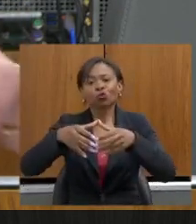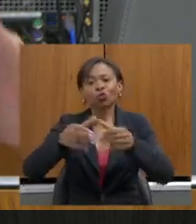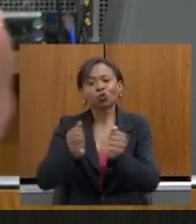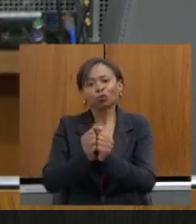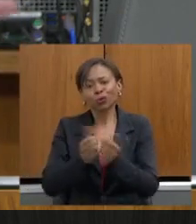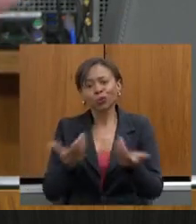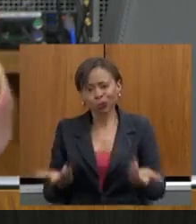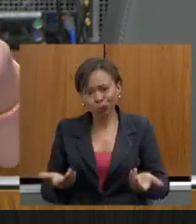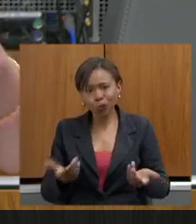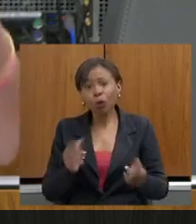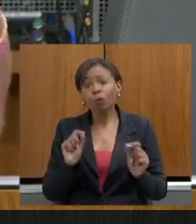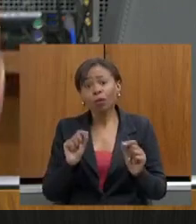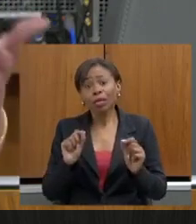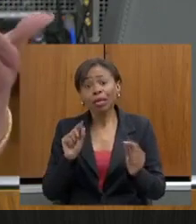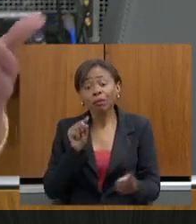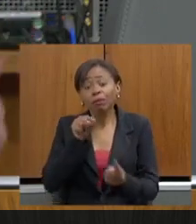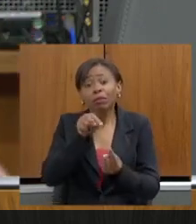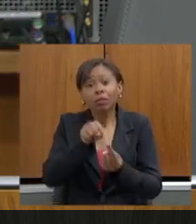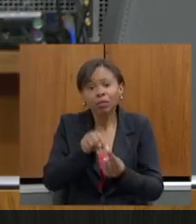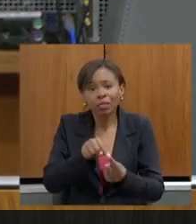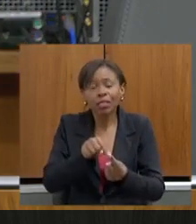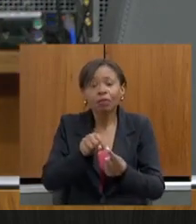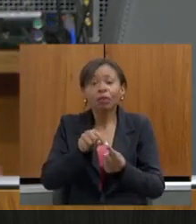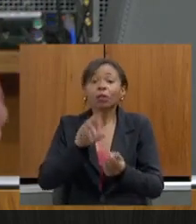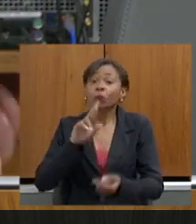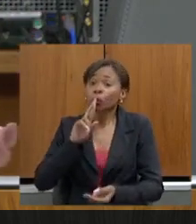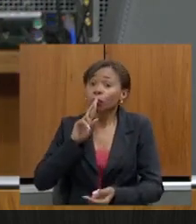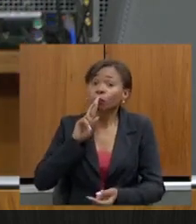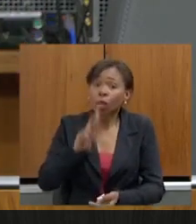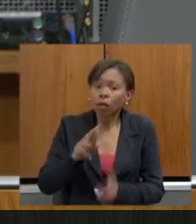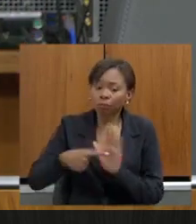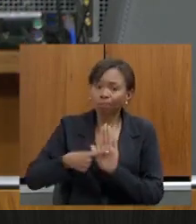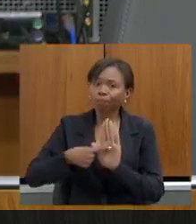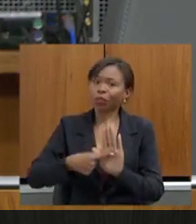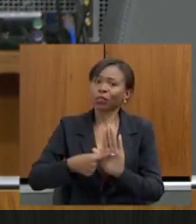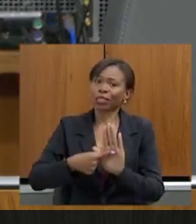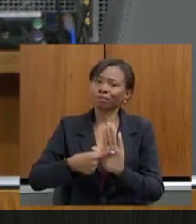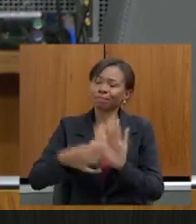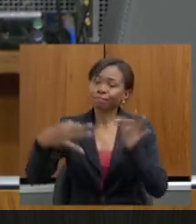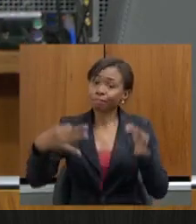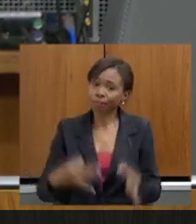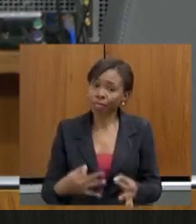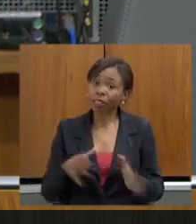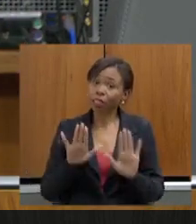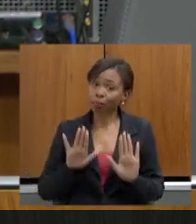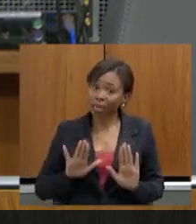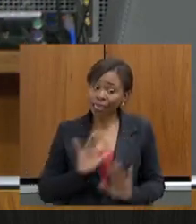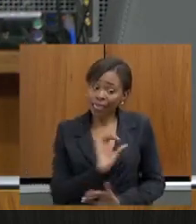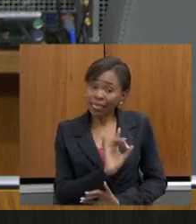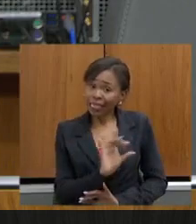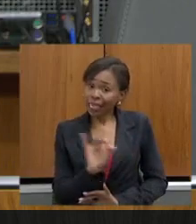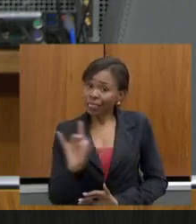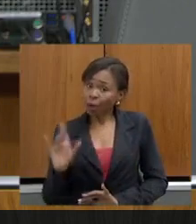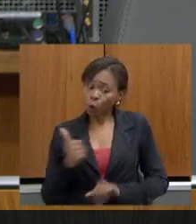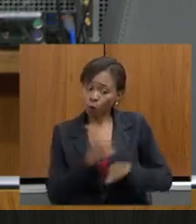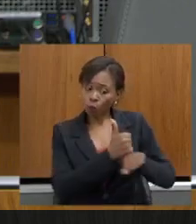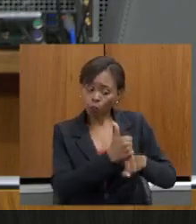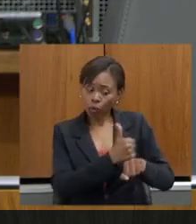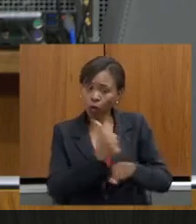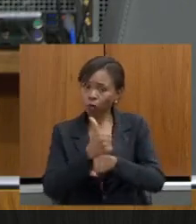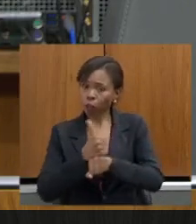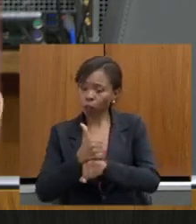para que os resultados sejam de fato apresentados Então até o momento cada um tem as suas necessidades